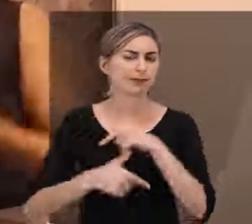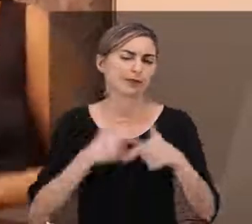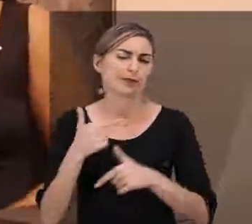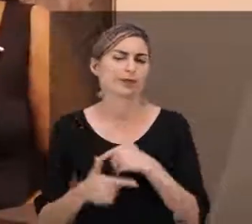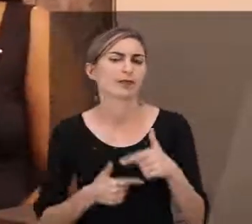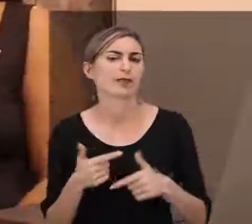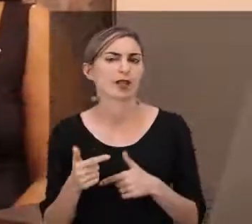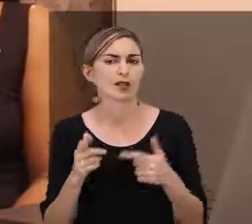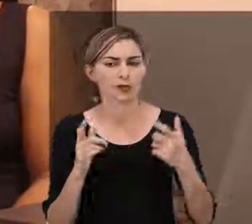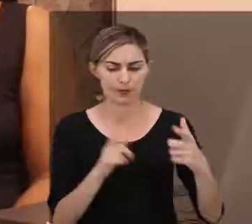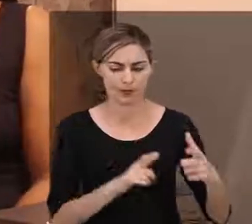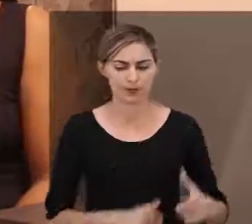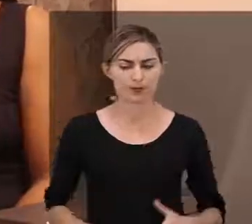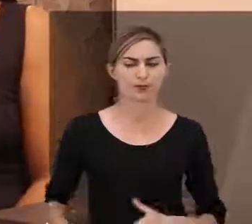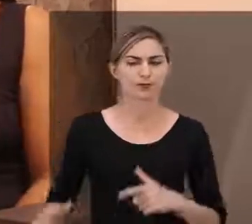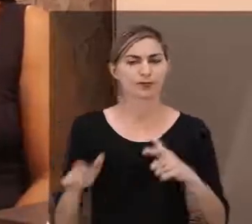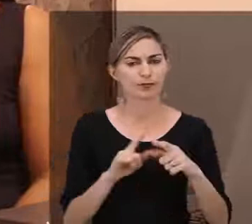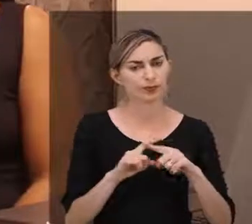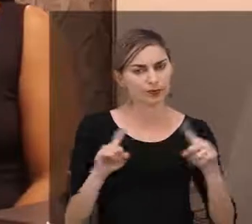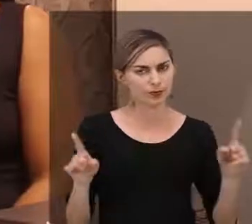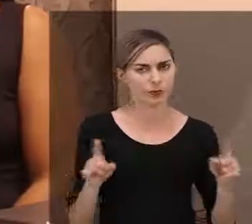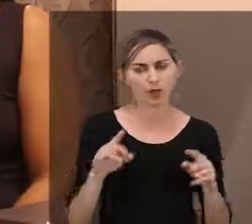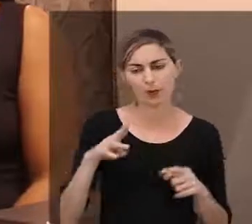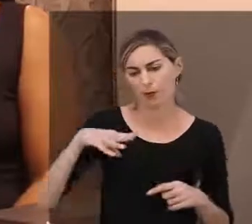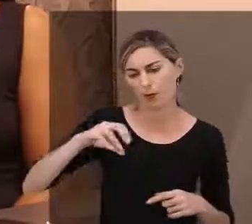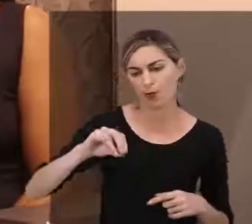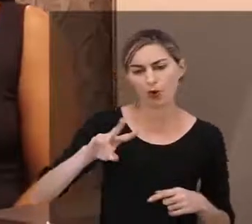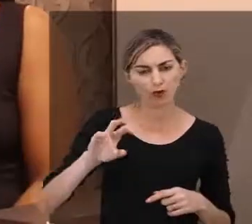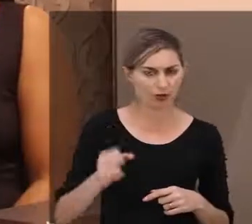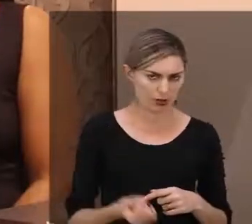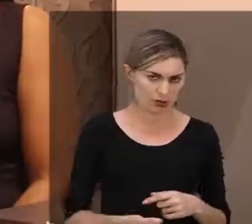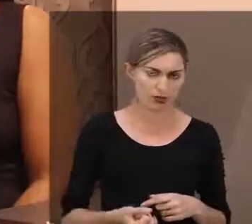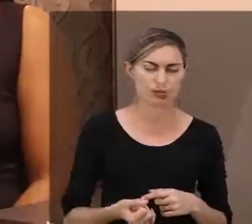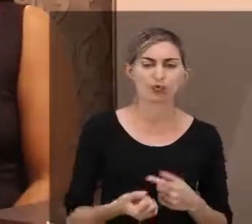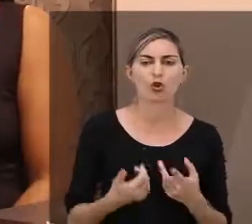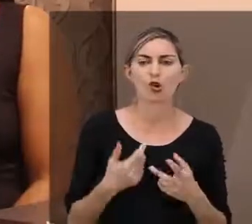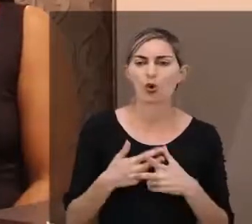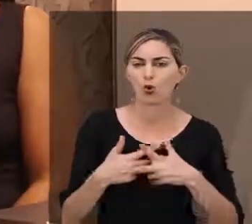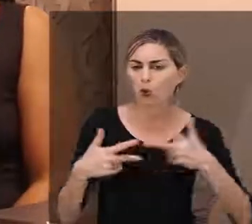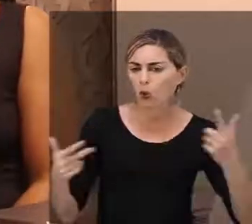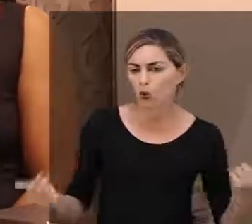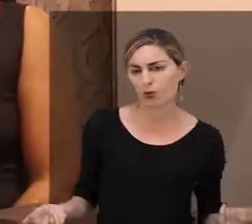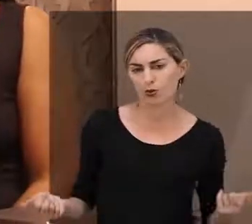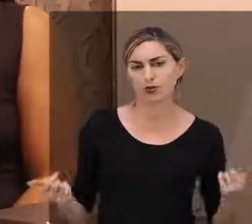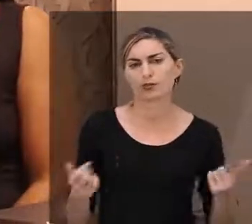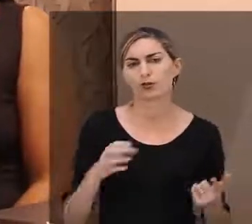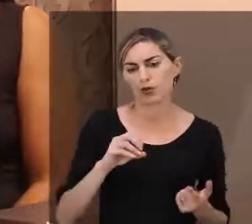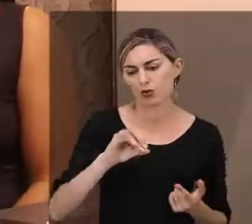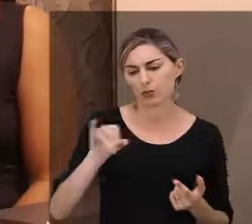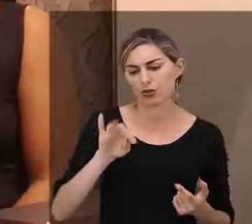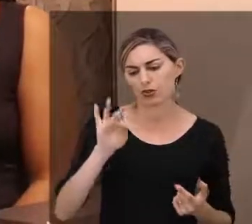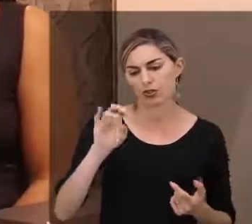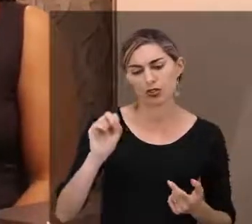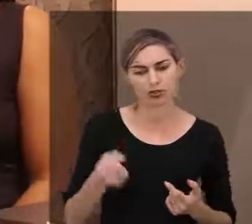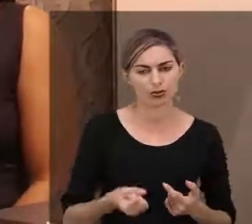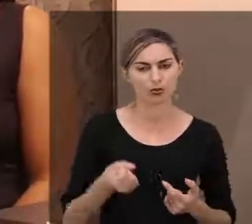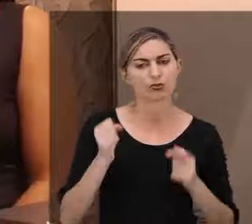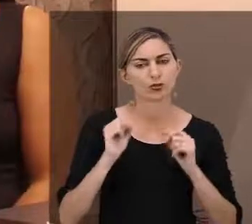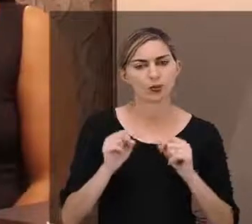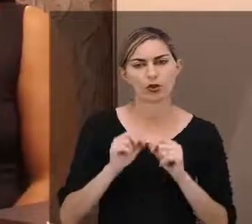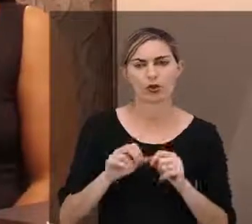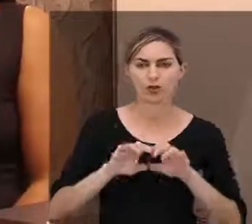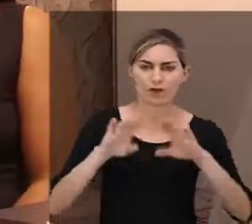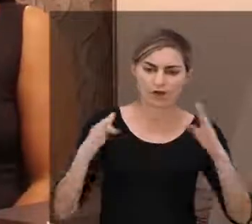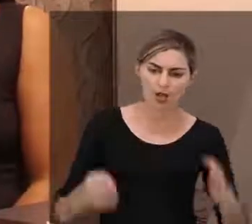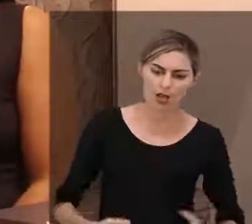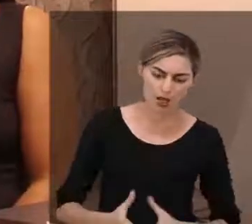na ambientação, além da questão dos móveis, os objetos, né? Objetos que podem ser vasos,